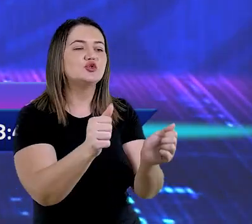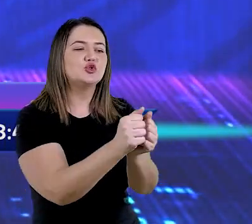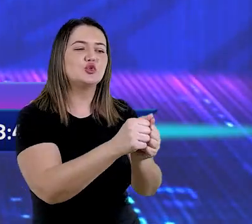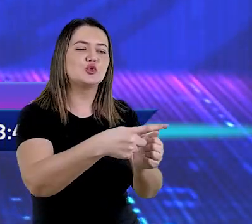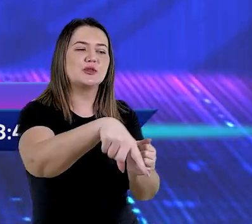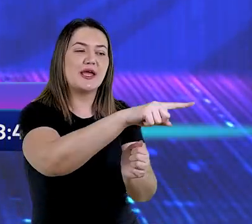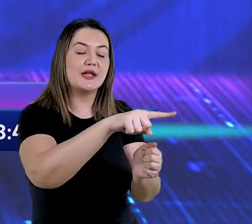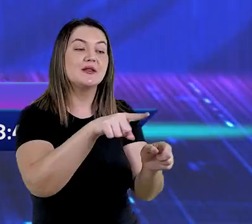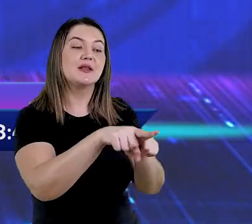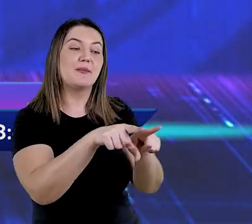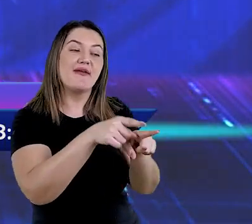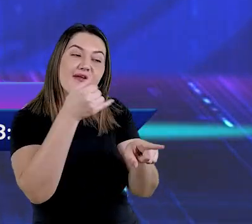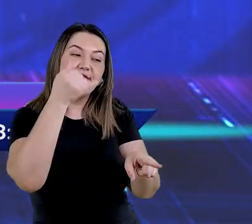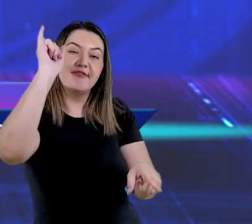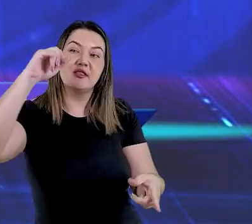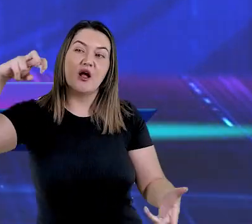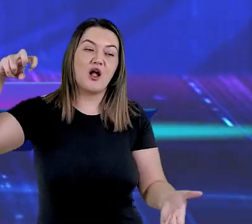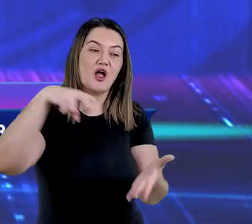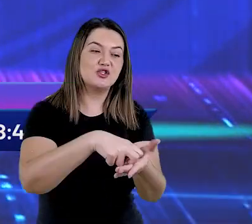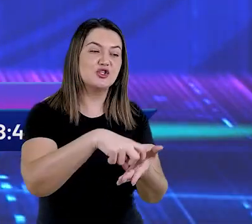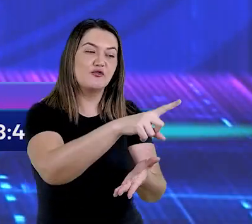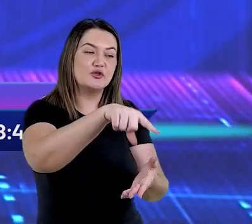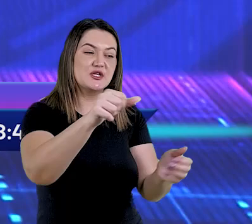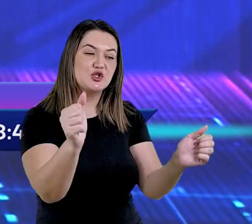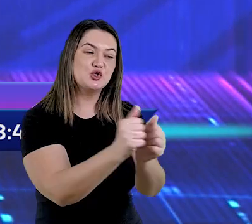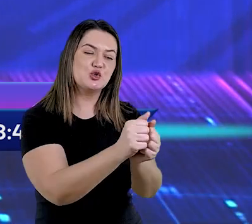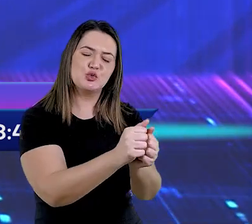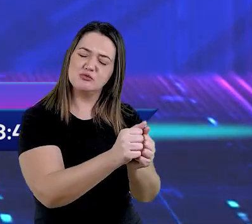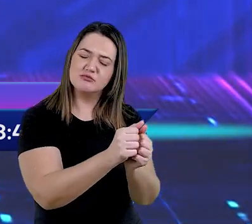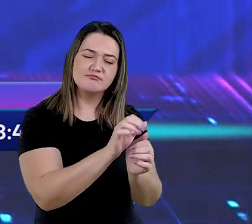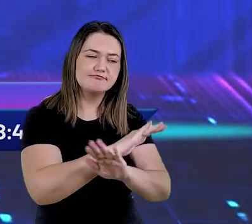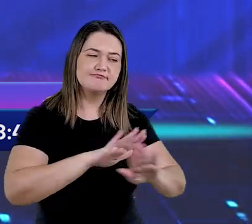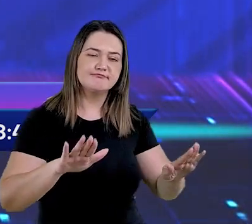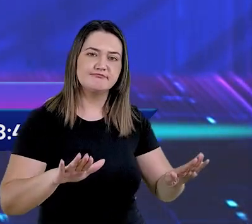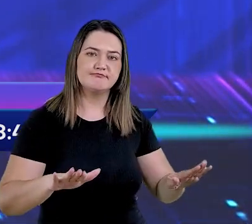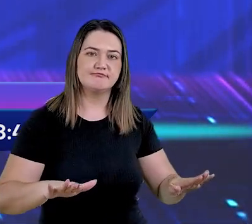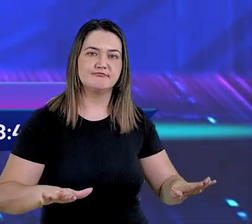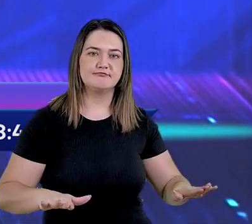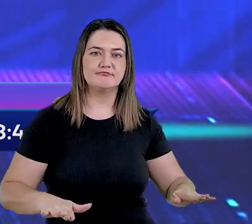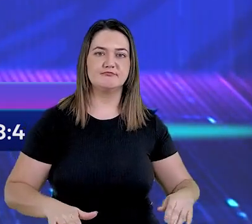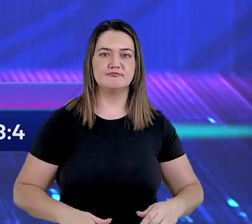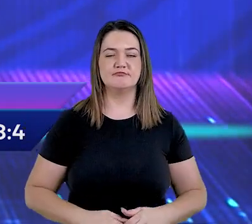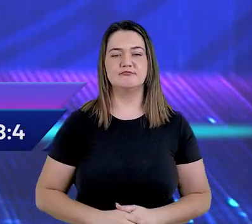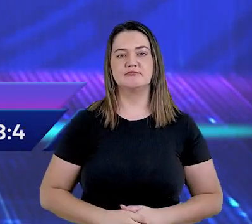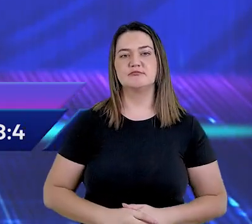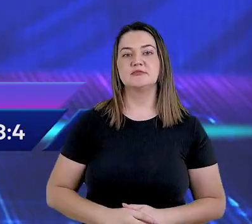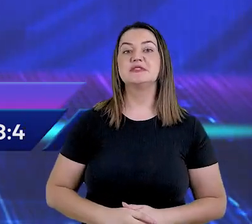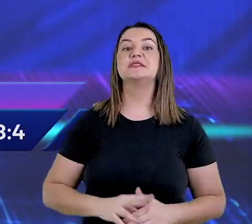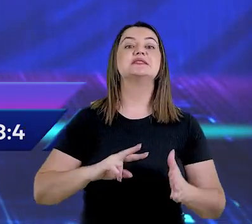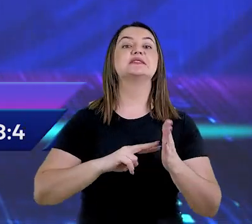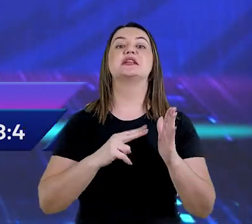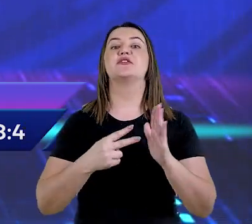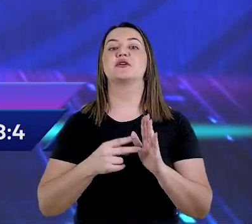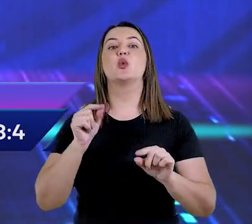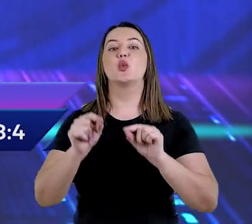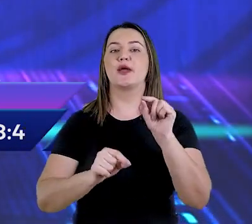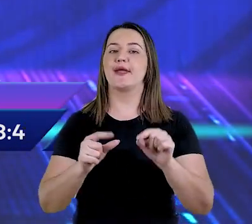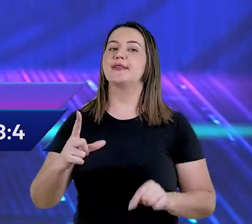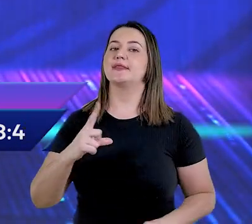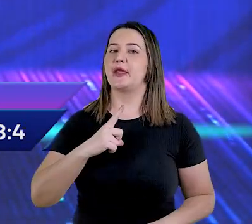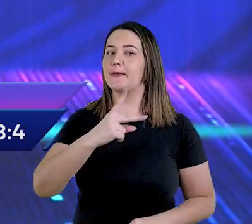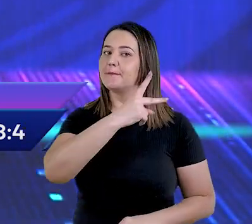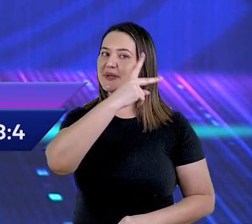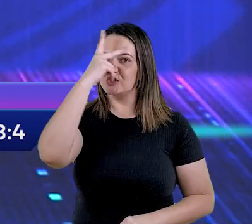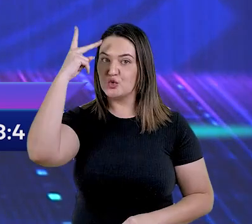participardes dos seus flagelos. O que a Bíblia está dizendo é que existem